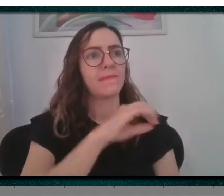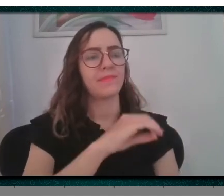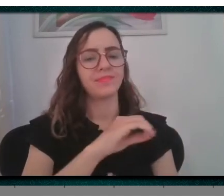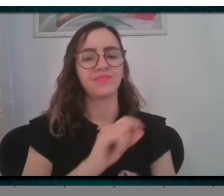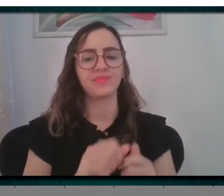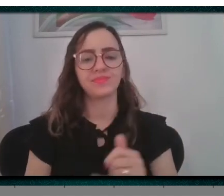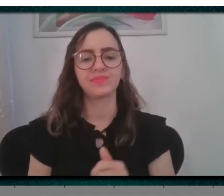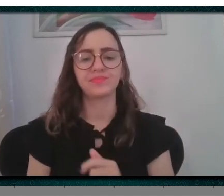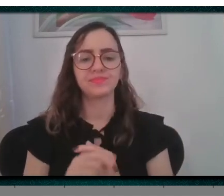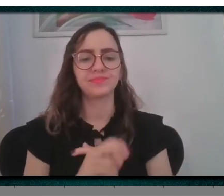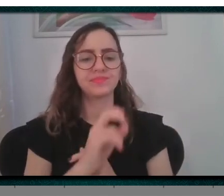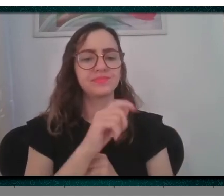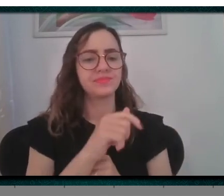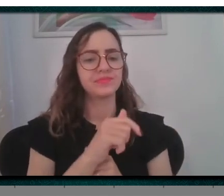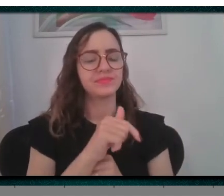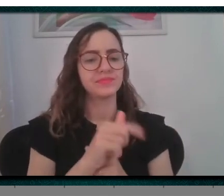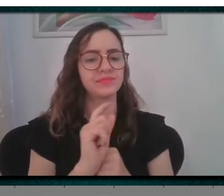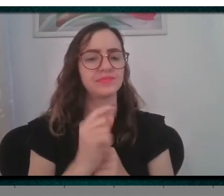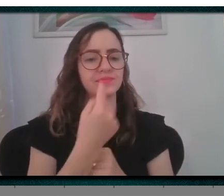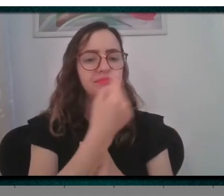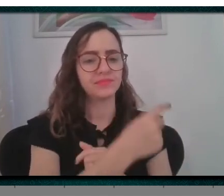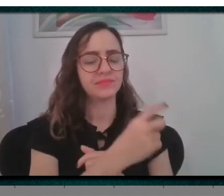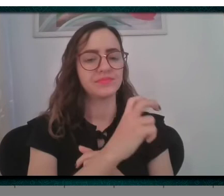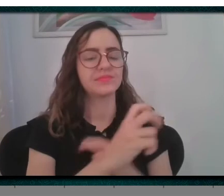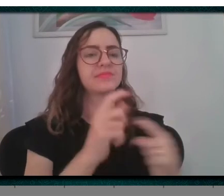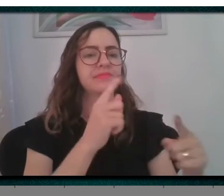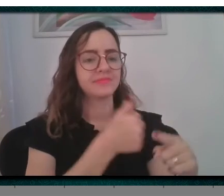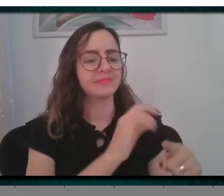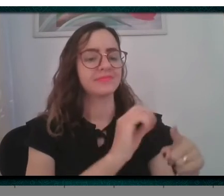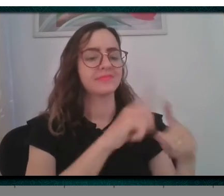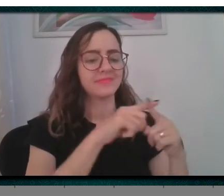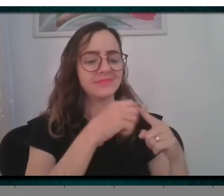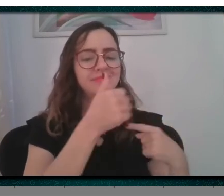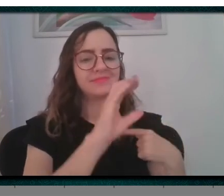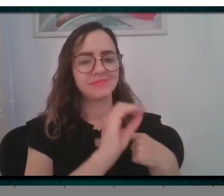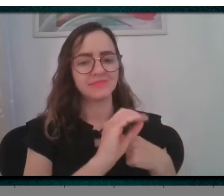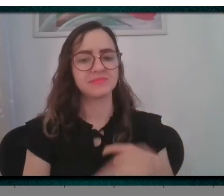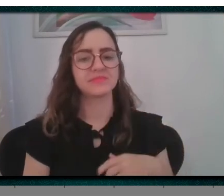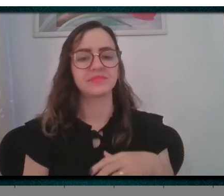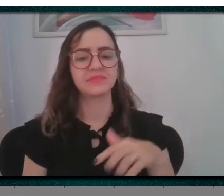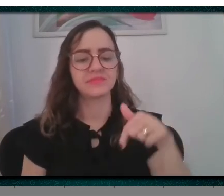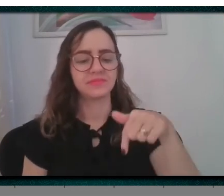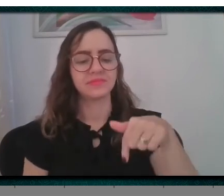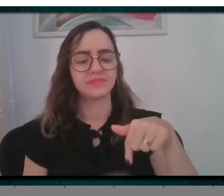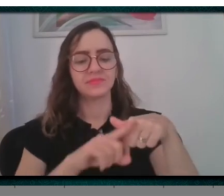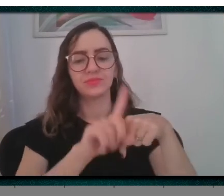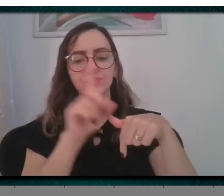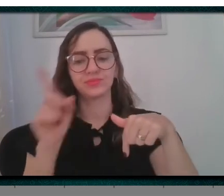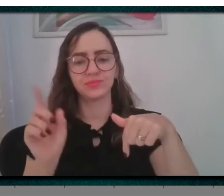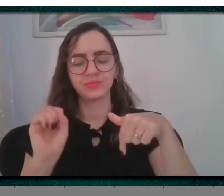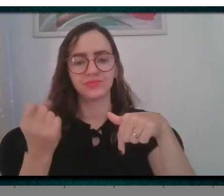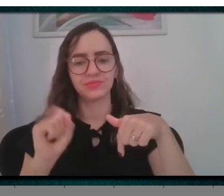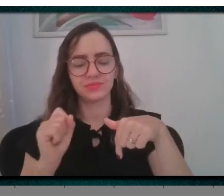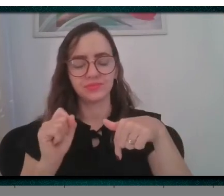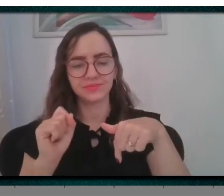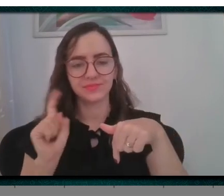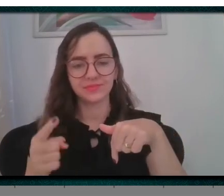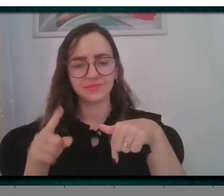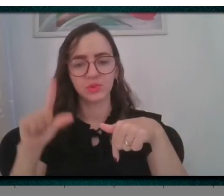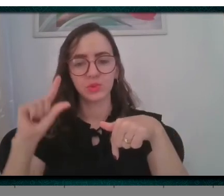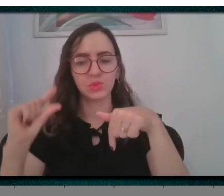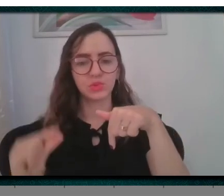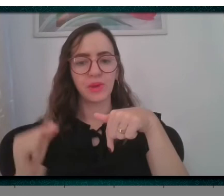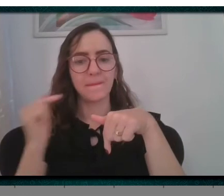vezes. Se eu sair do 7 para o 8, eu diminuí a acidez 10 vezes. Se eu sair do 7 para o 9, eu diminuí a